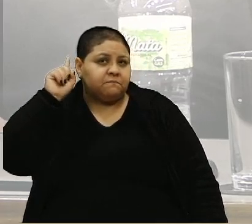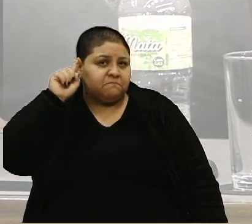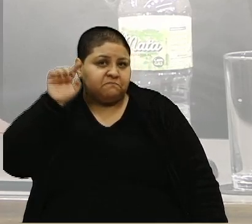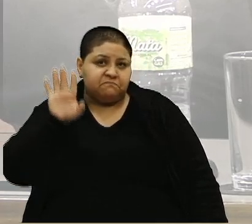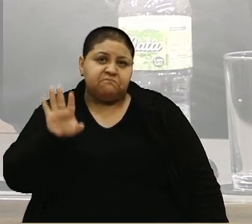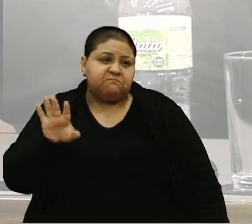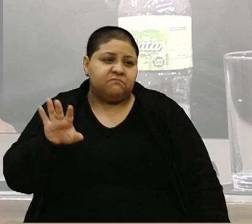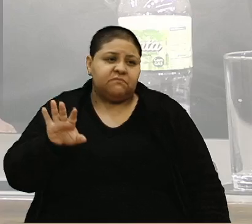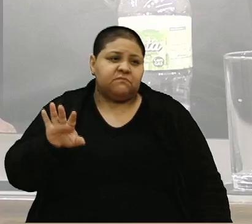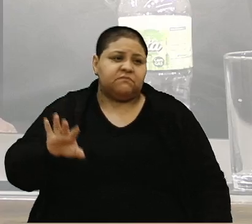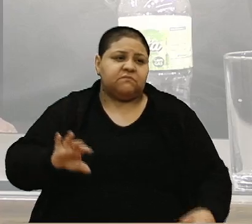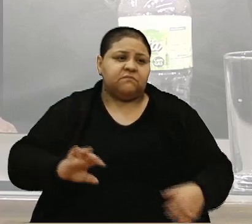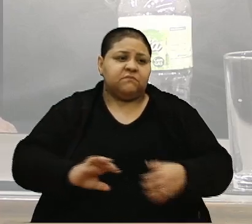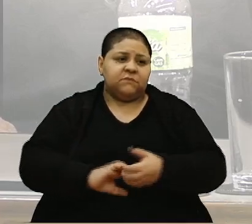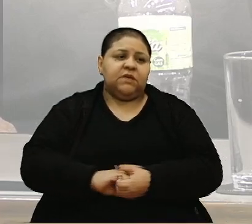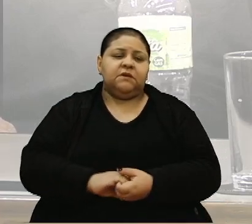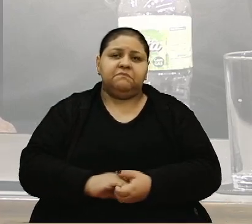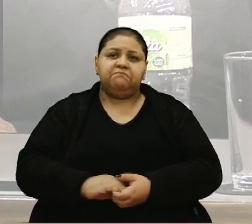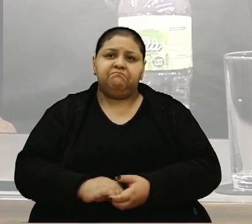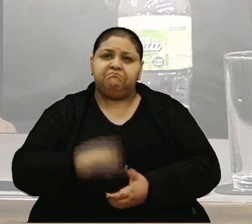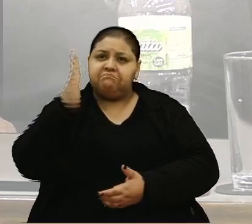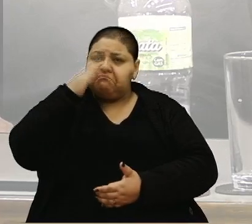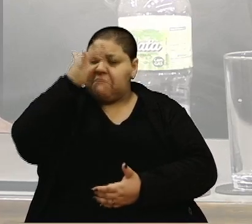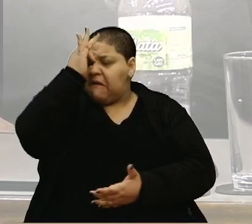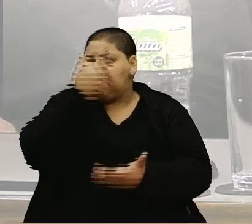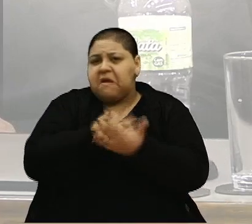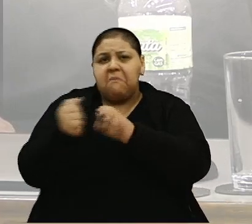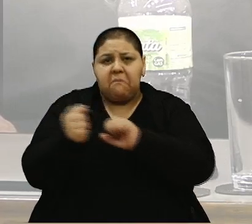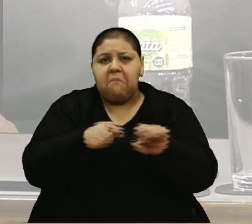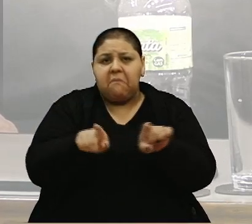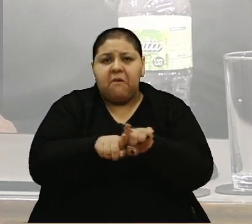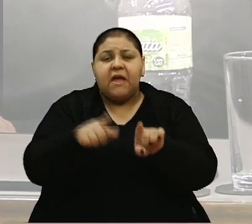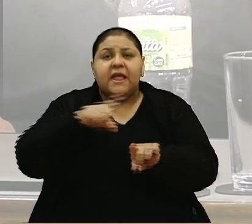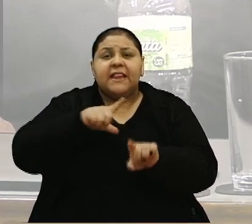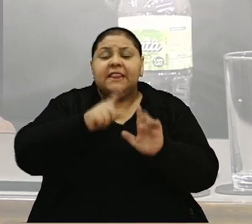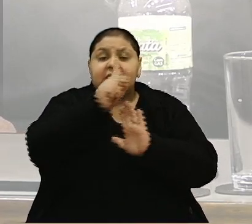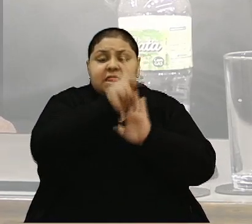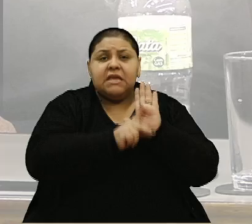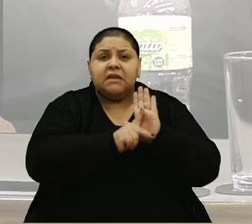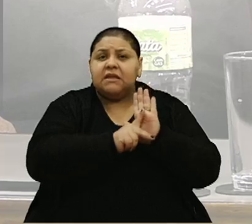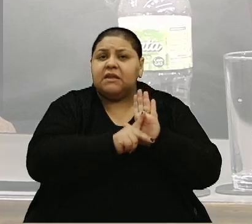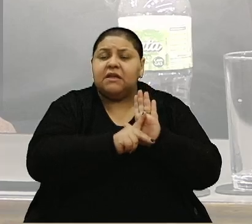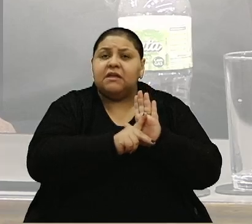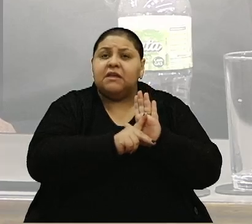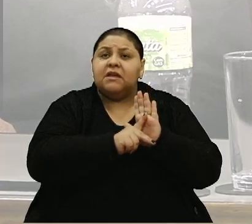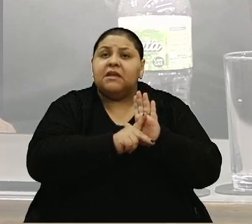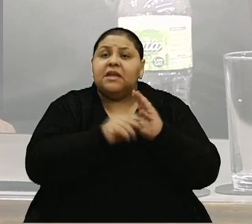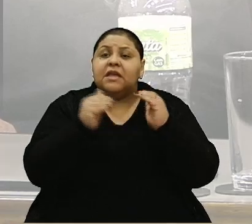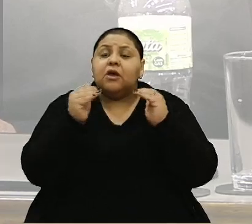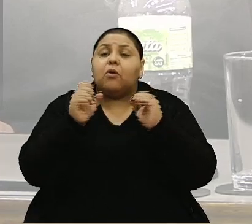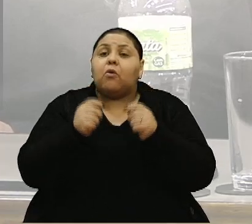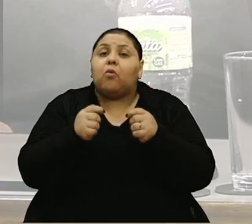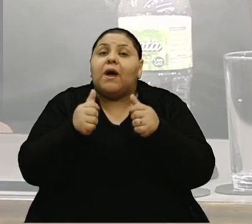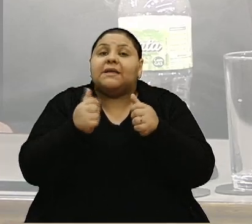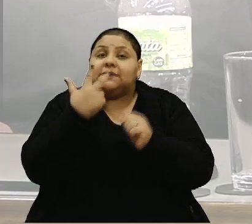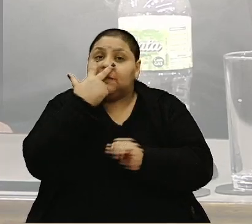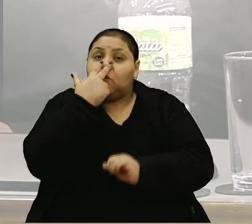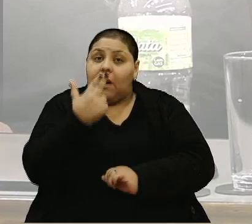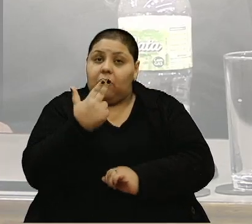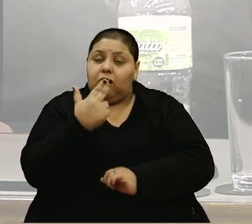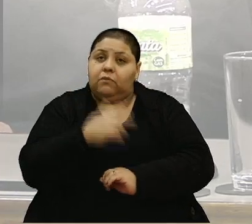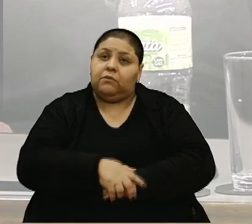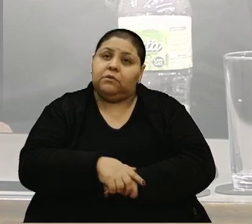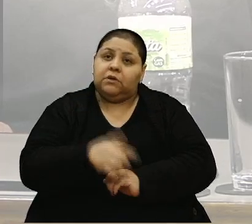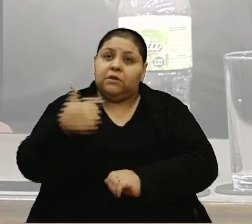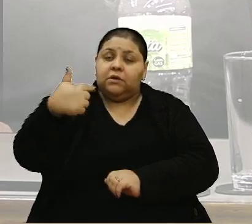jamais, tanto é que ele não é copia e cola desse projeto. Ele tem é um projeto similar. Agora, vereadora,